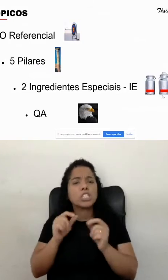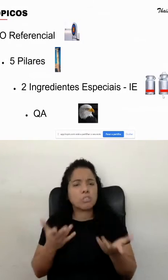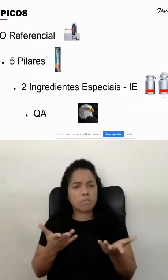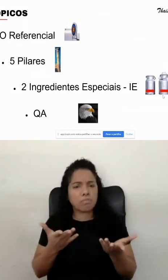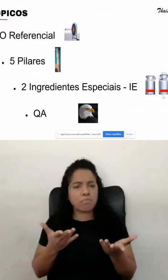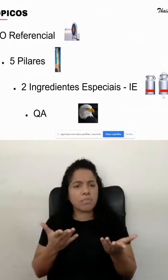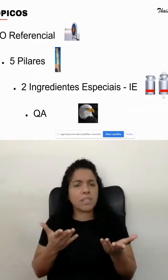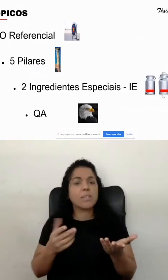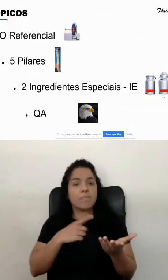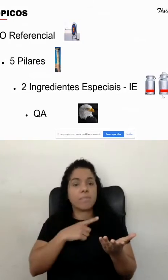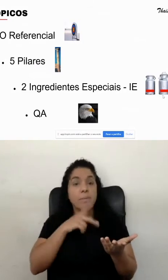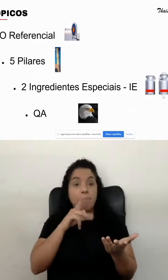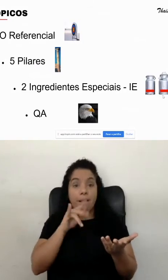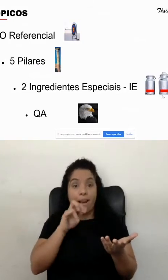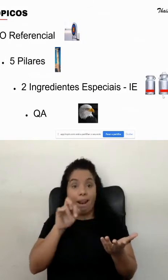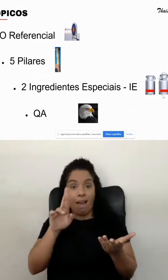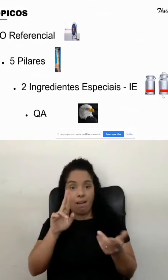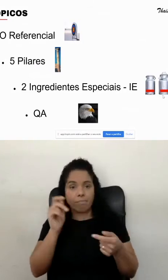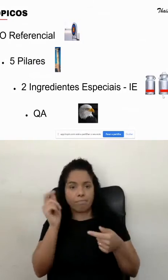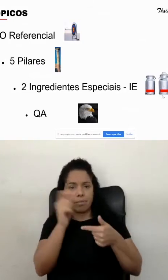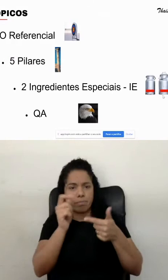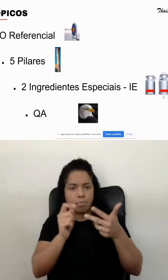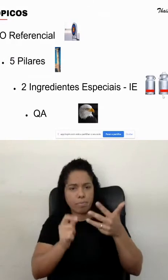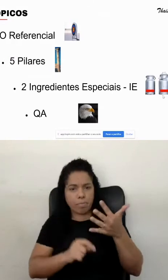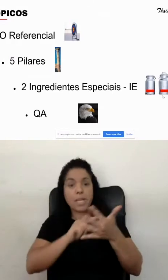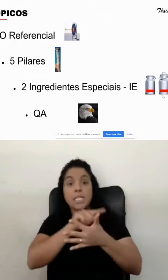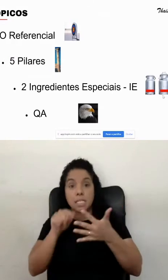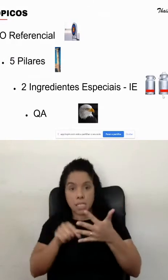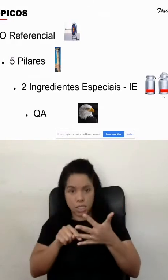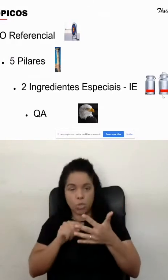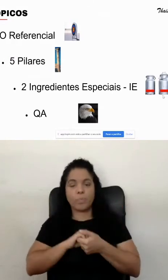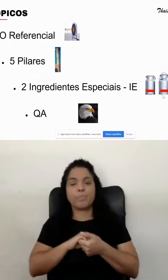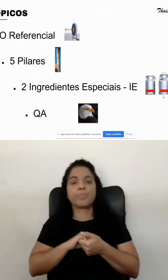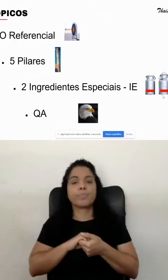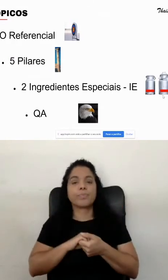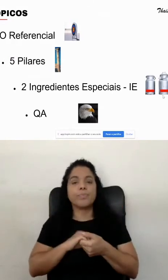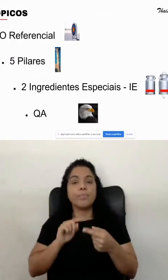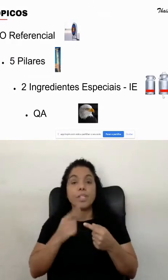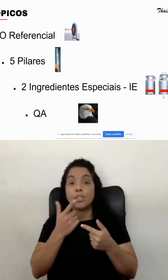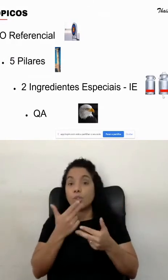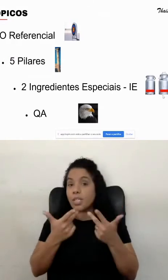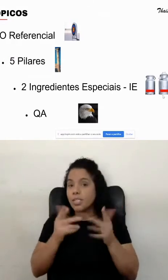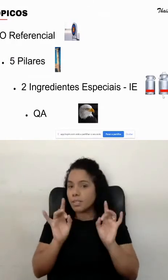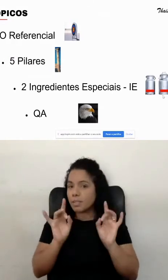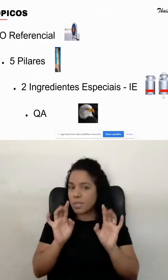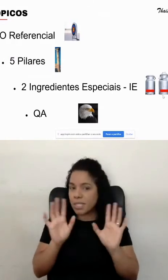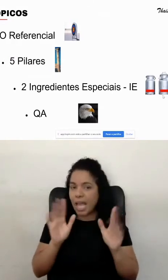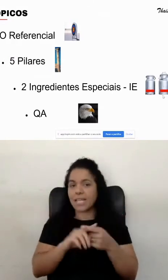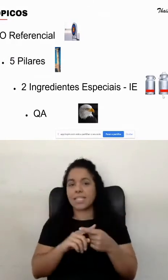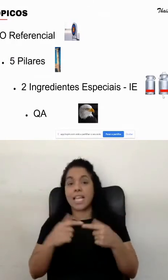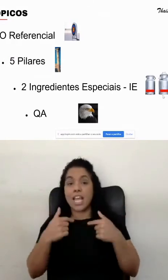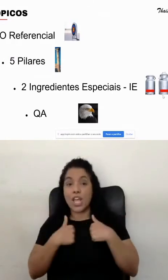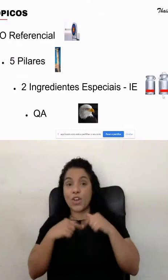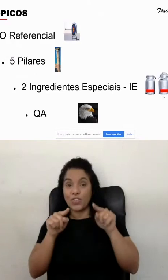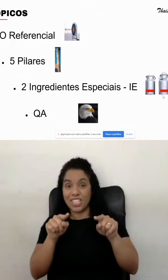Alguns pilares, eu selecionei 5, 2 ingredientes especiais, né? E eu,